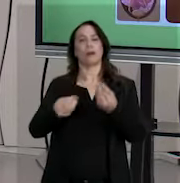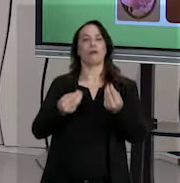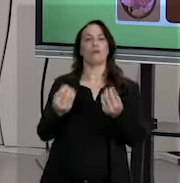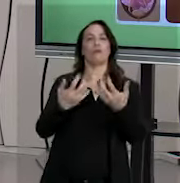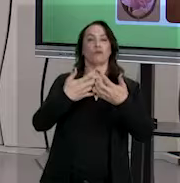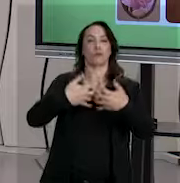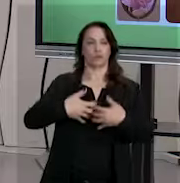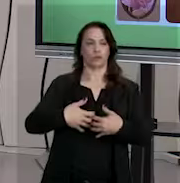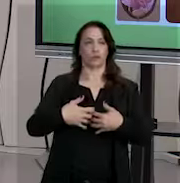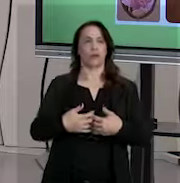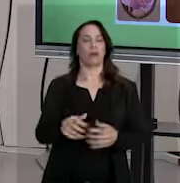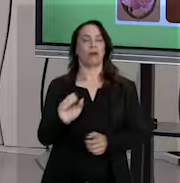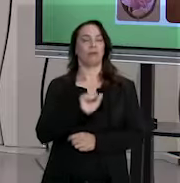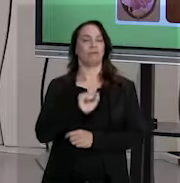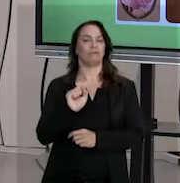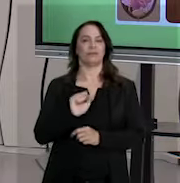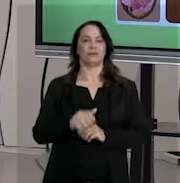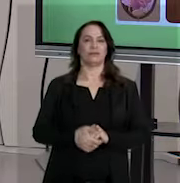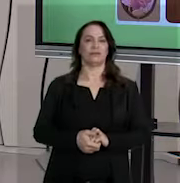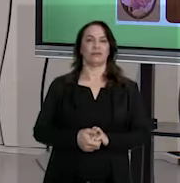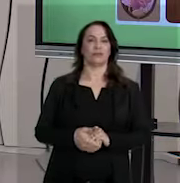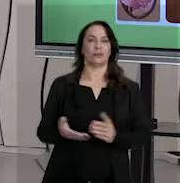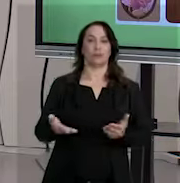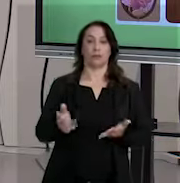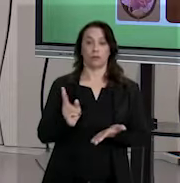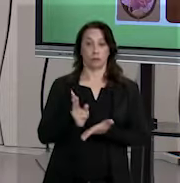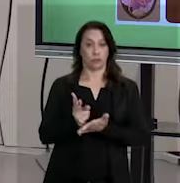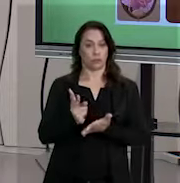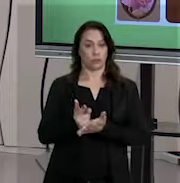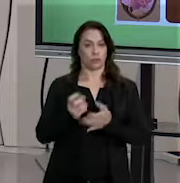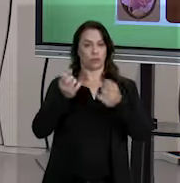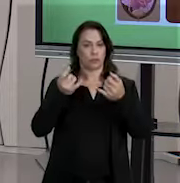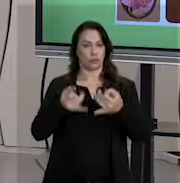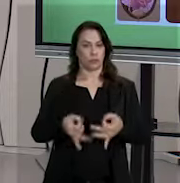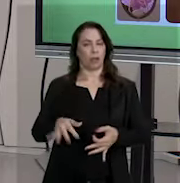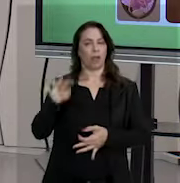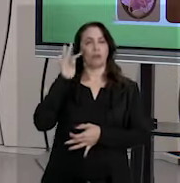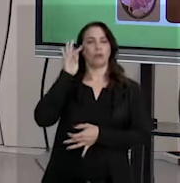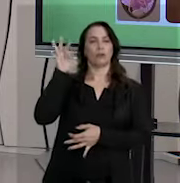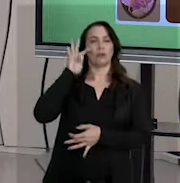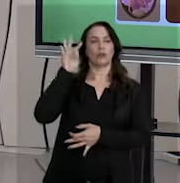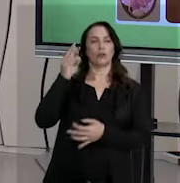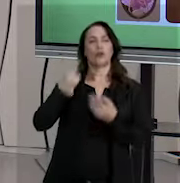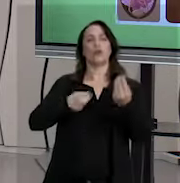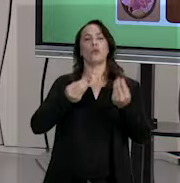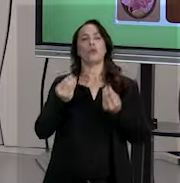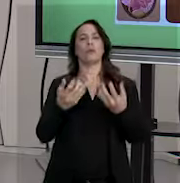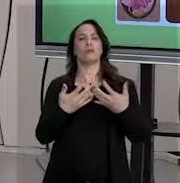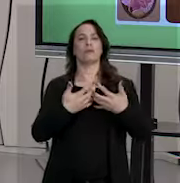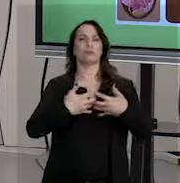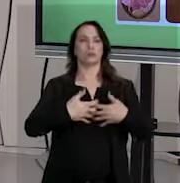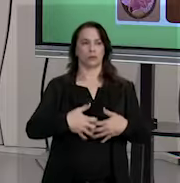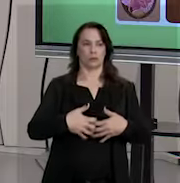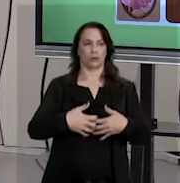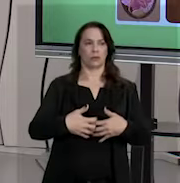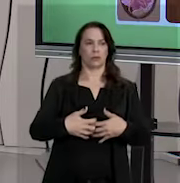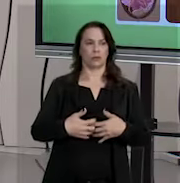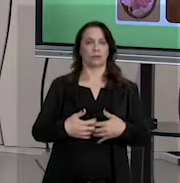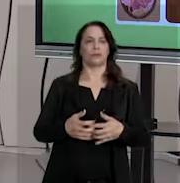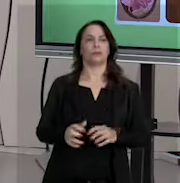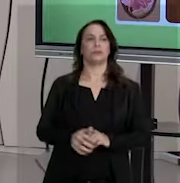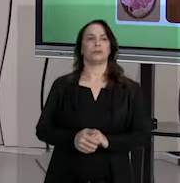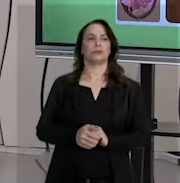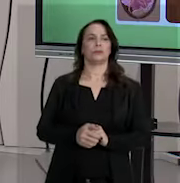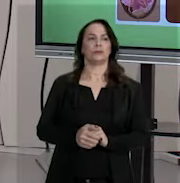Adorei. Vamos agora dar sequência aqui e explicar teoricamente como que isso aqui funciona. Vou deixar o nosso boneco